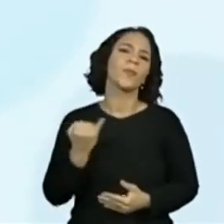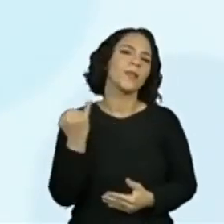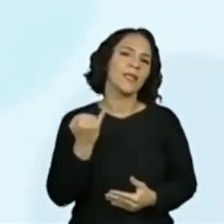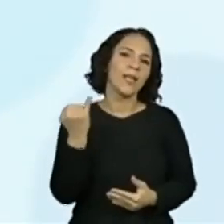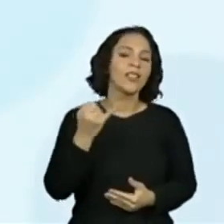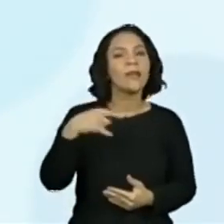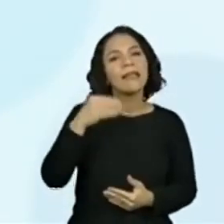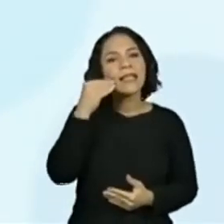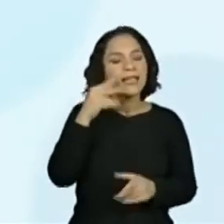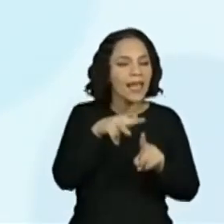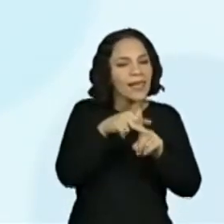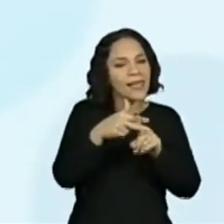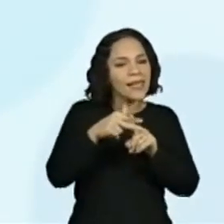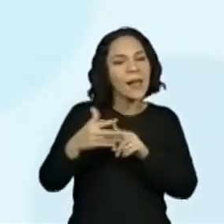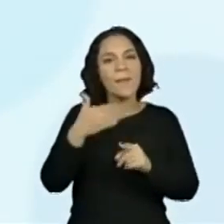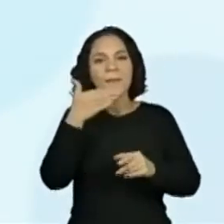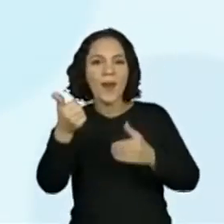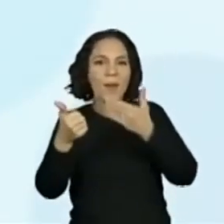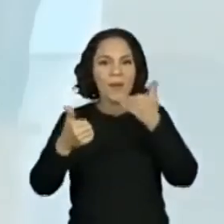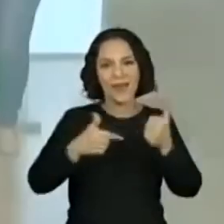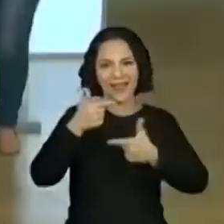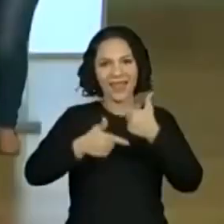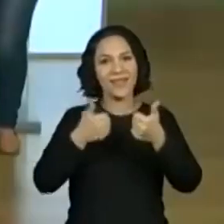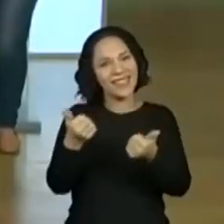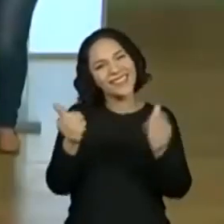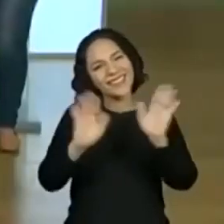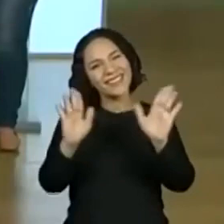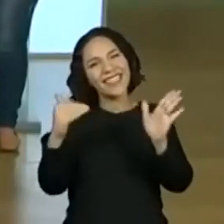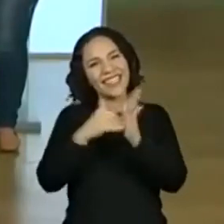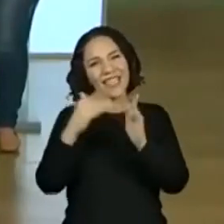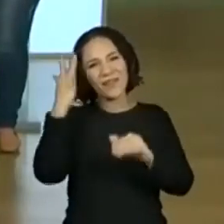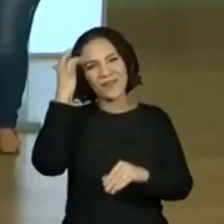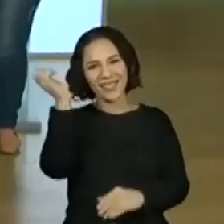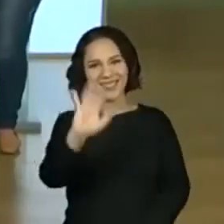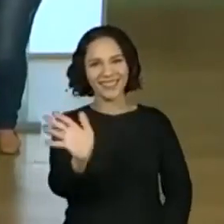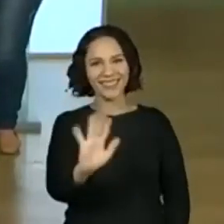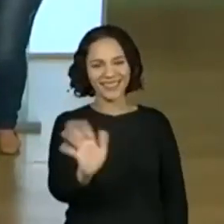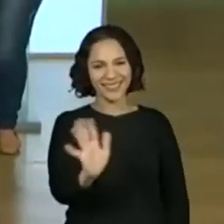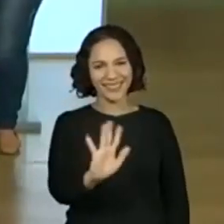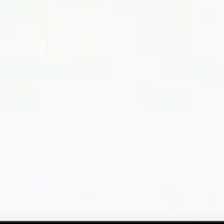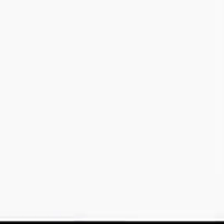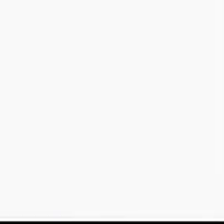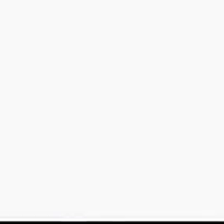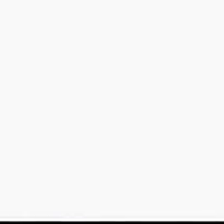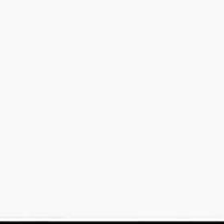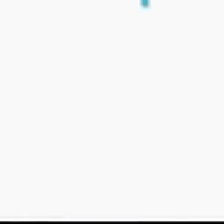para que a gente busque cada vez melhor o nosso trabalho, tá bom, gente? Tchau, até amanhã. Tchau, gente. Tchau.